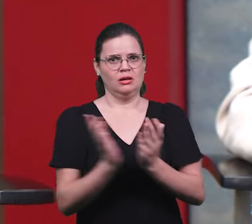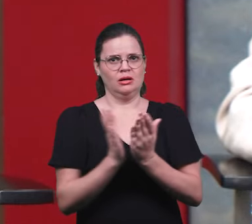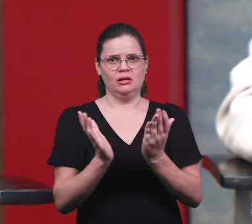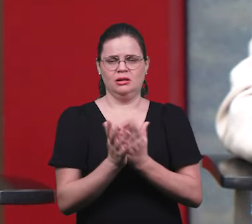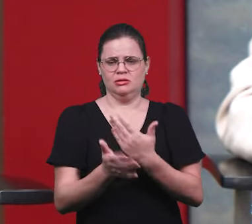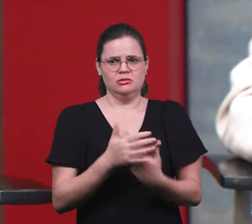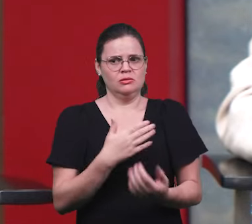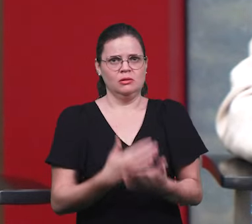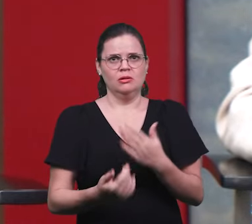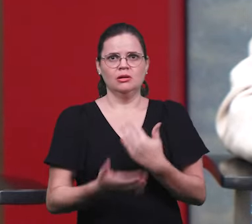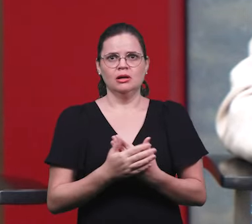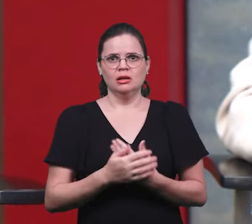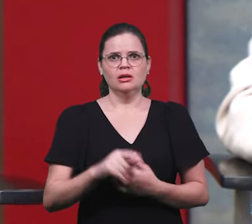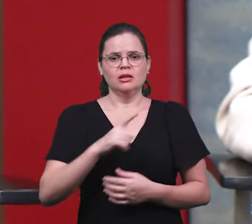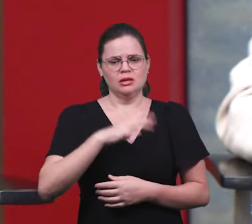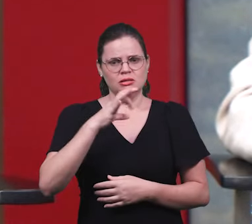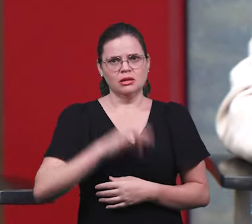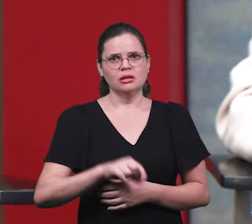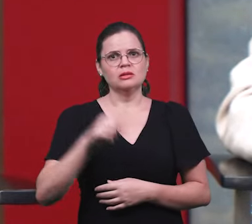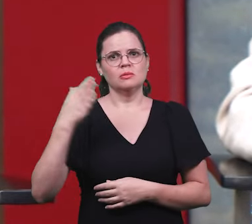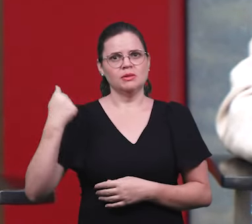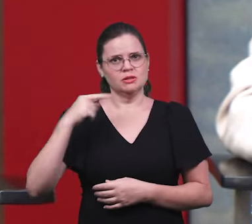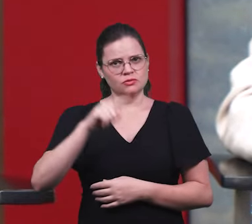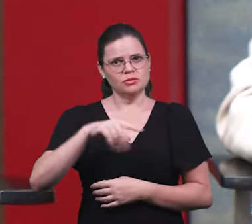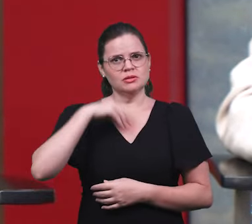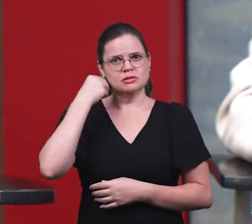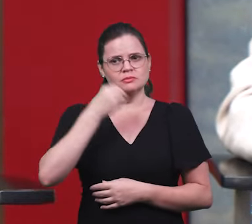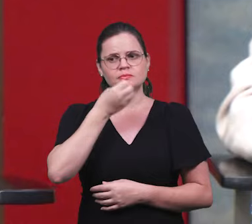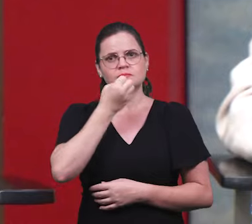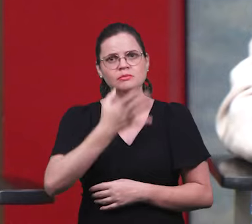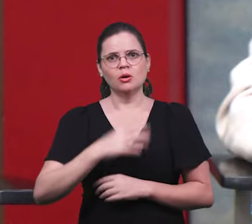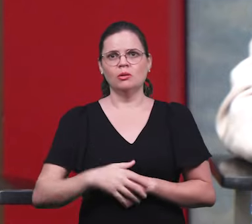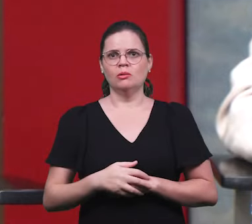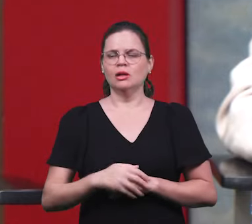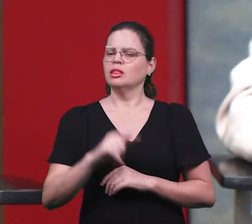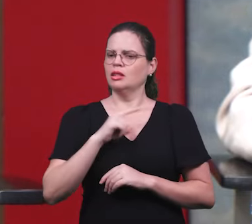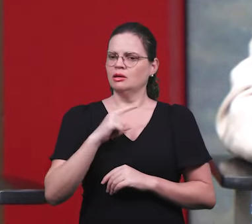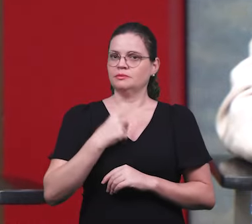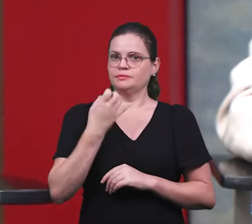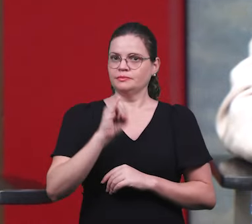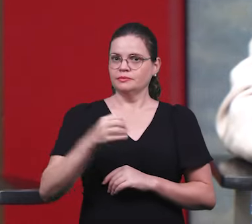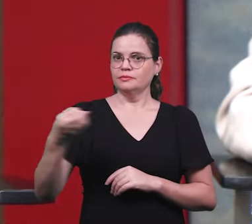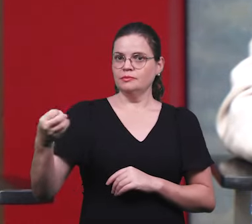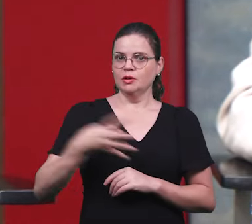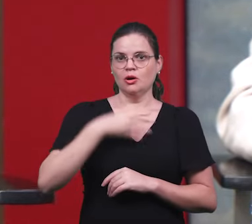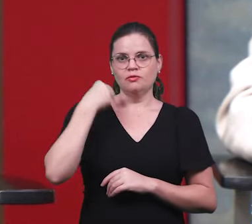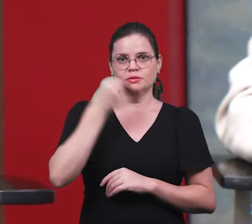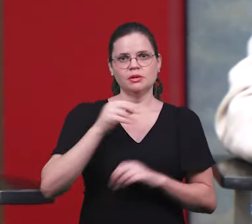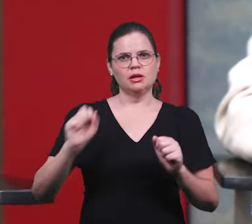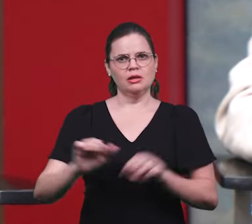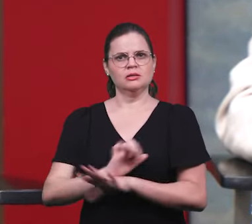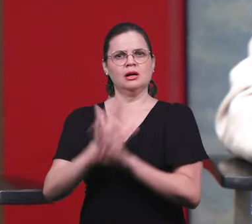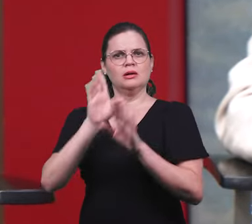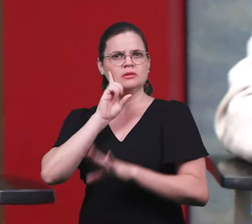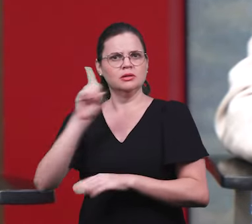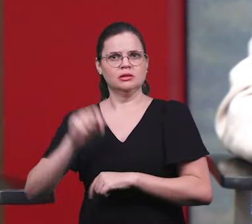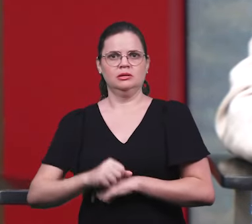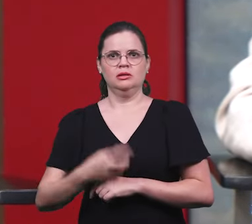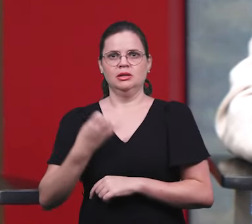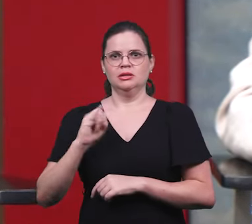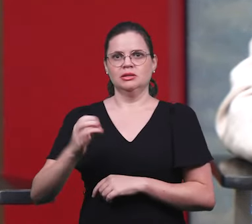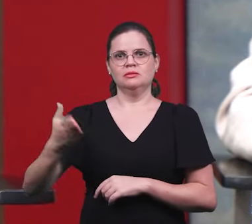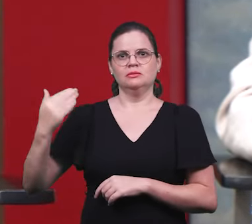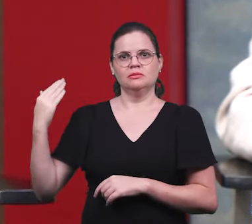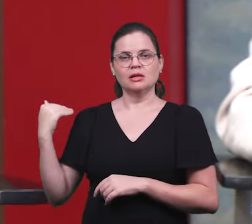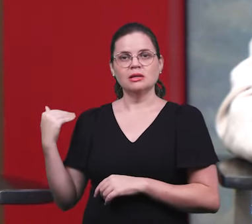evangélica. Alguma coisa boa lá no passado aconteceu. Se você está vivendo uma experiência nova, glória a Deus. Se tem alguma coisa lá, à